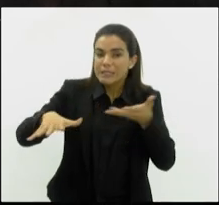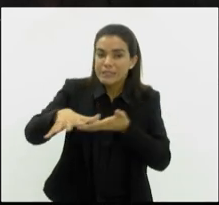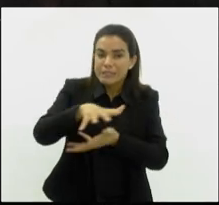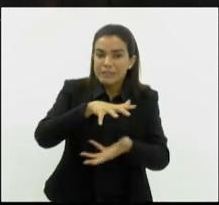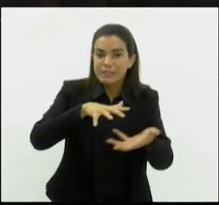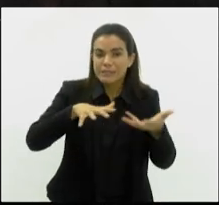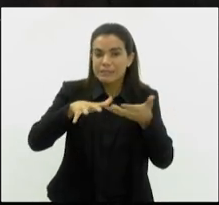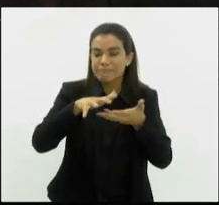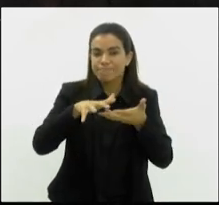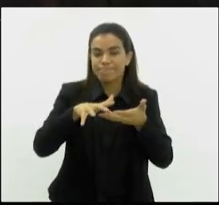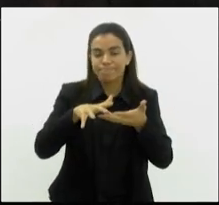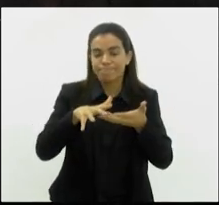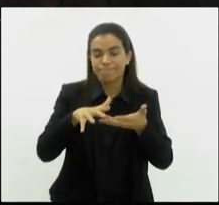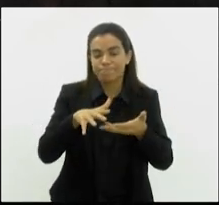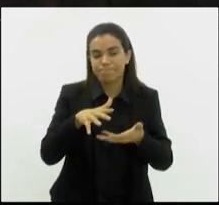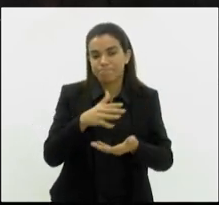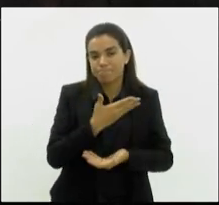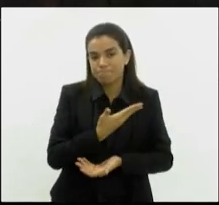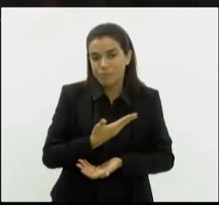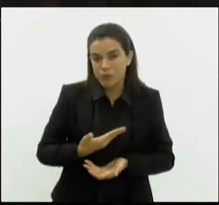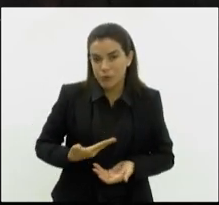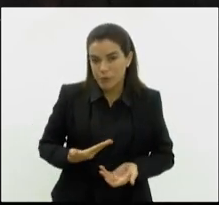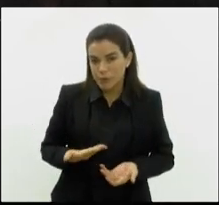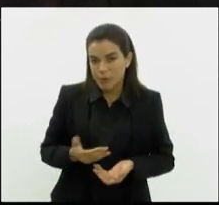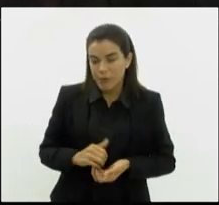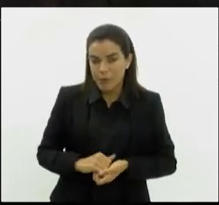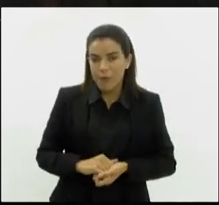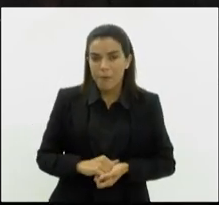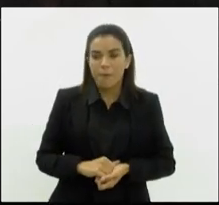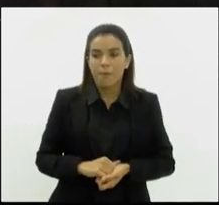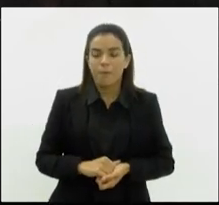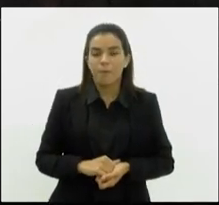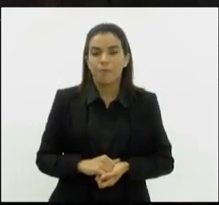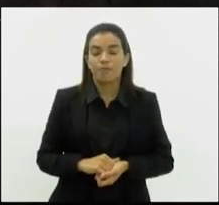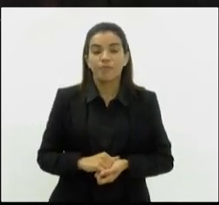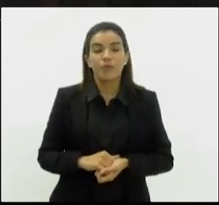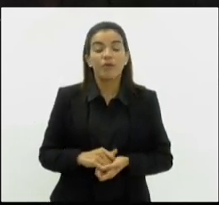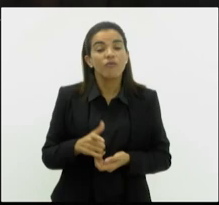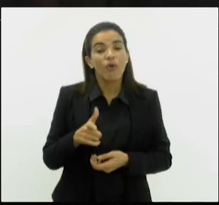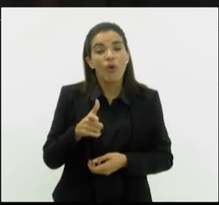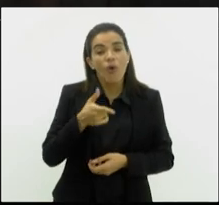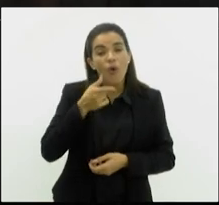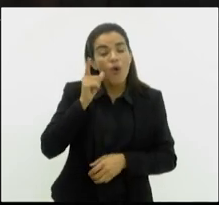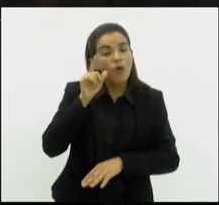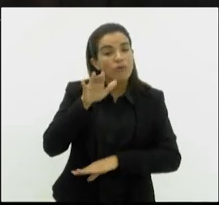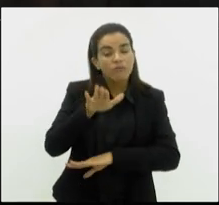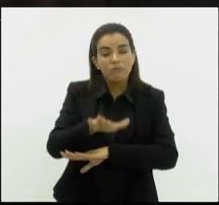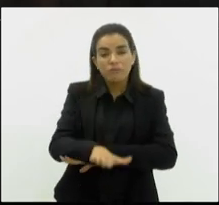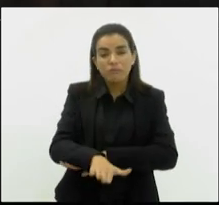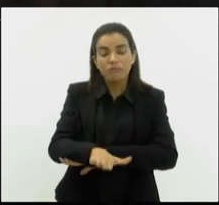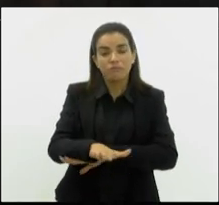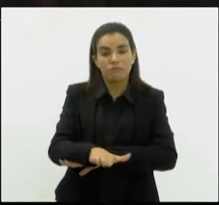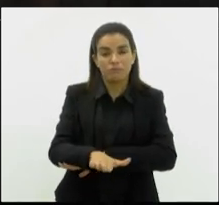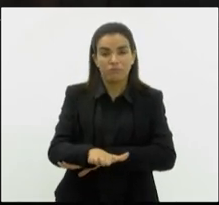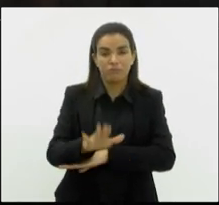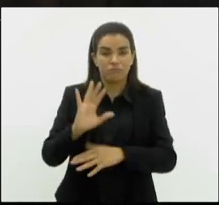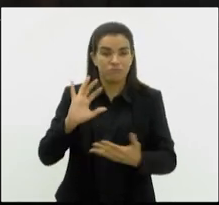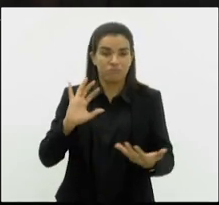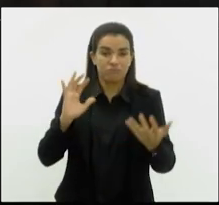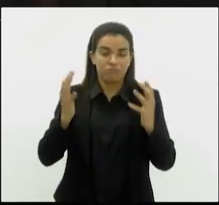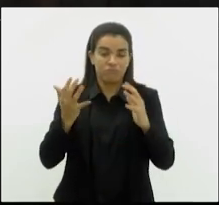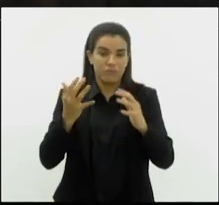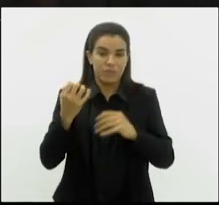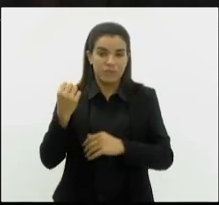pública que foi no meio da tarde do dia de ontem, que ocorreu